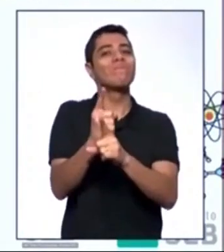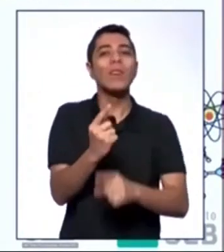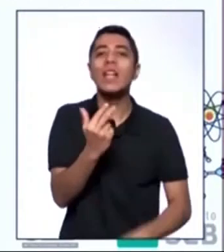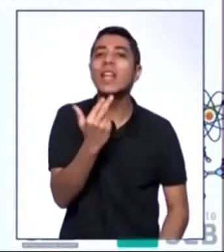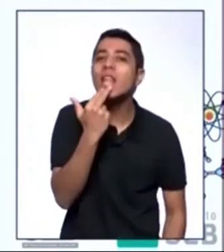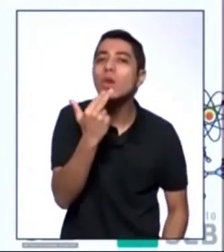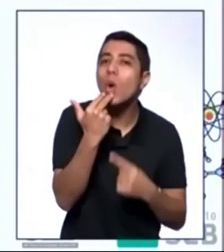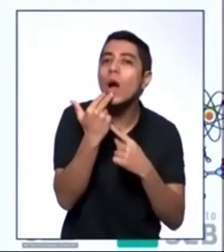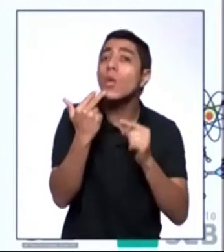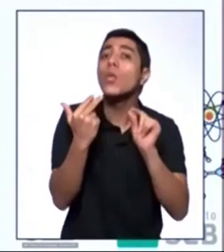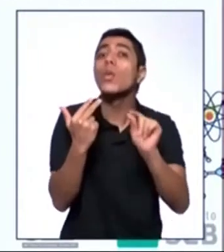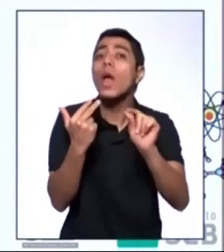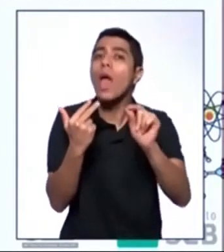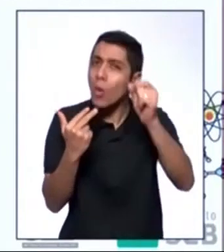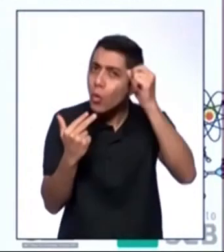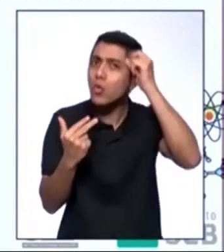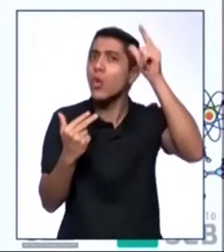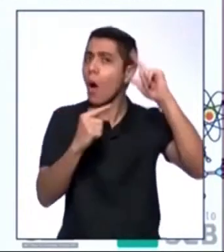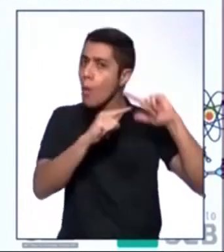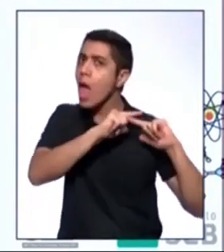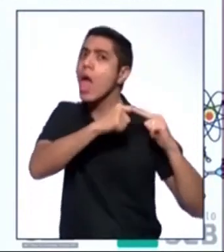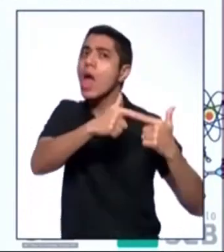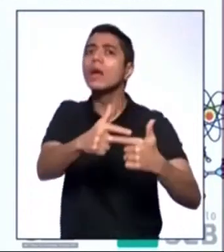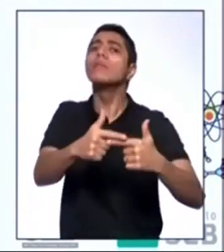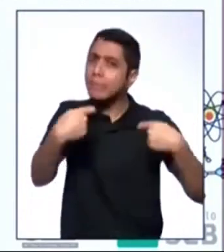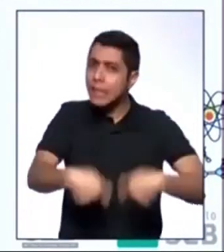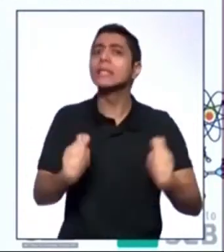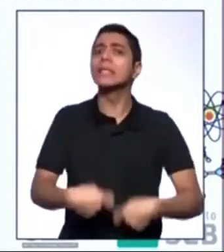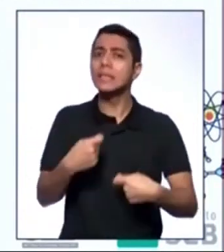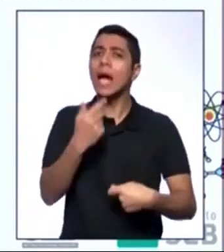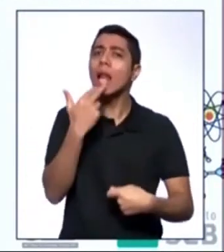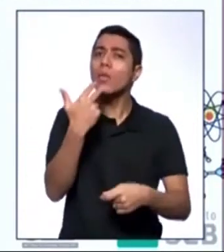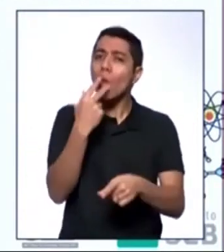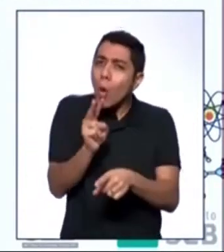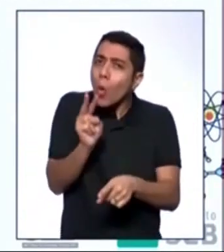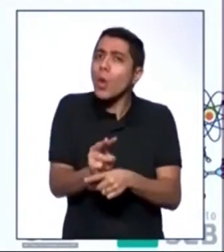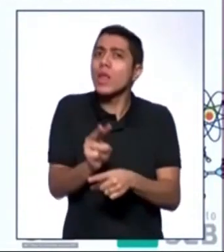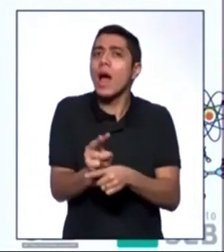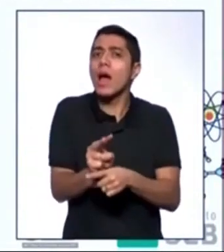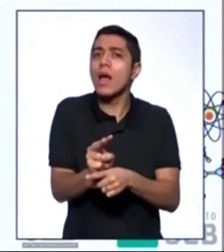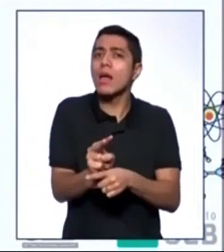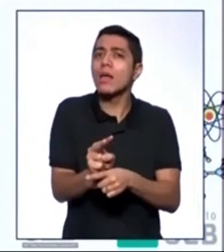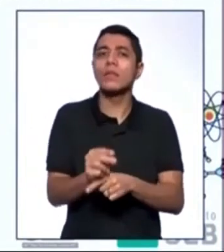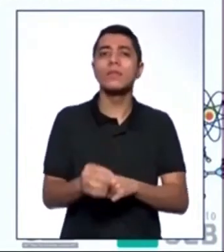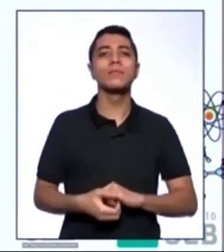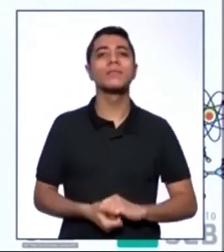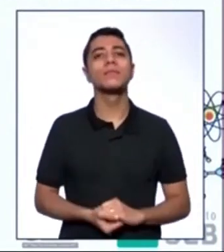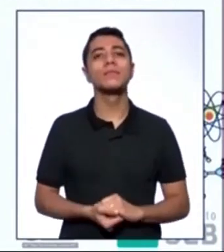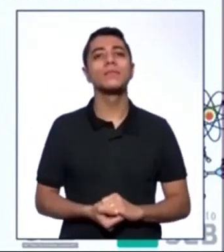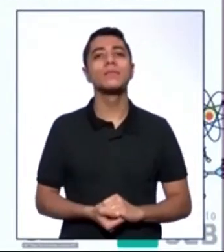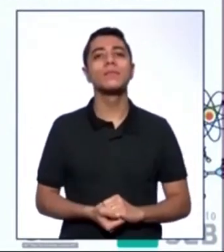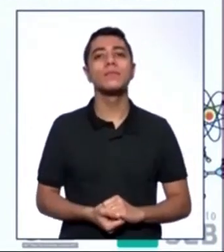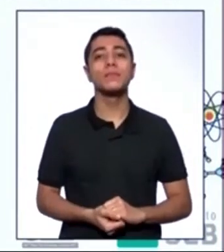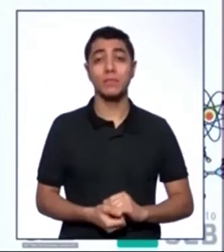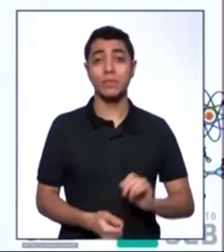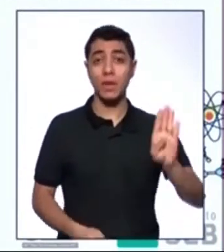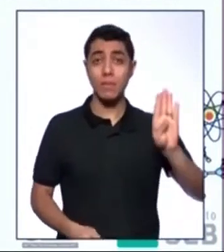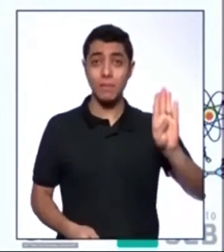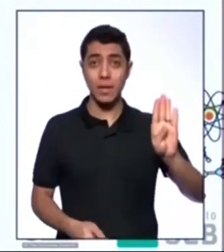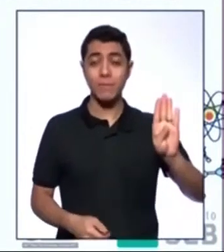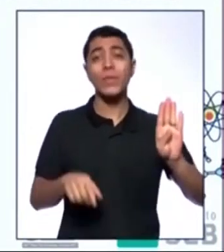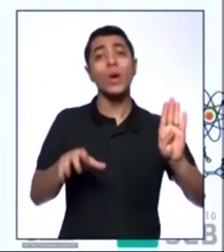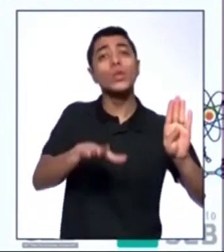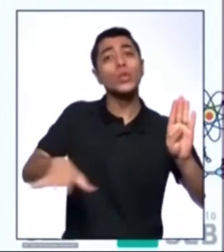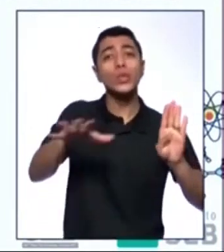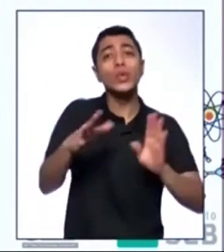herança cultural e merece ser bem cuidada. Olha isso. A dificuldade dos adolescentes para produzirem